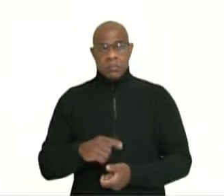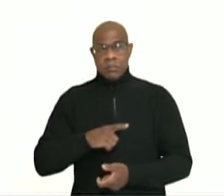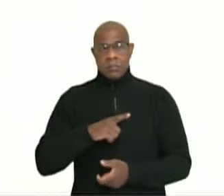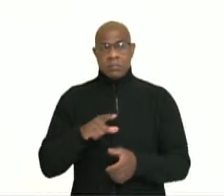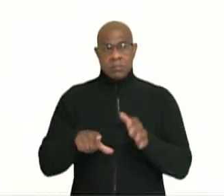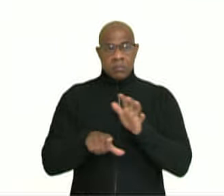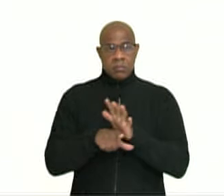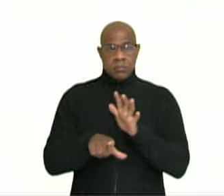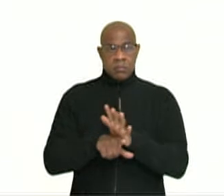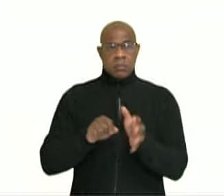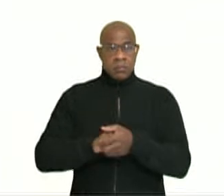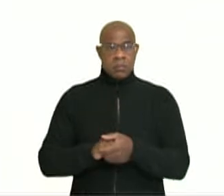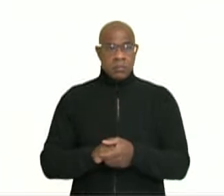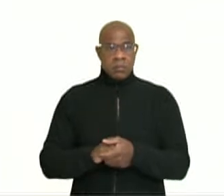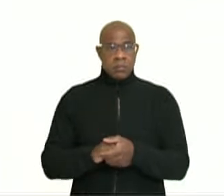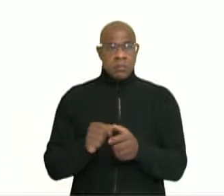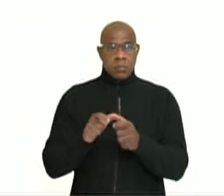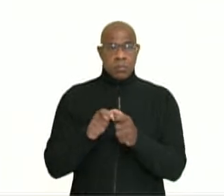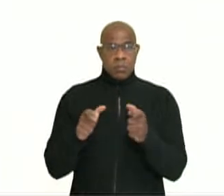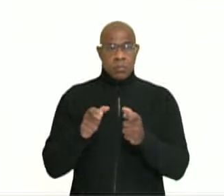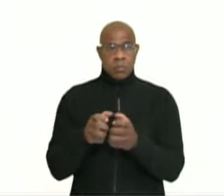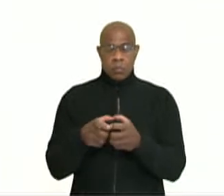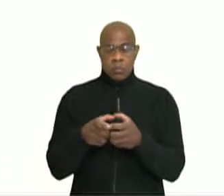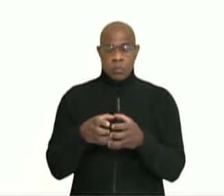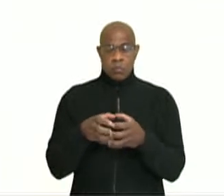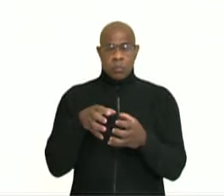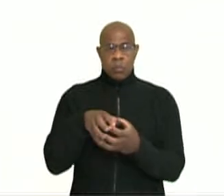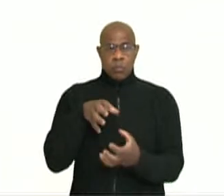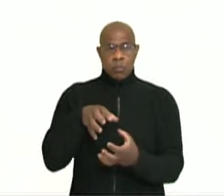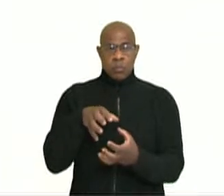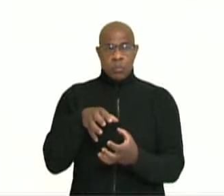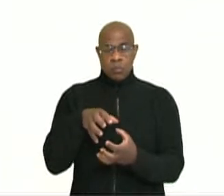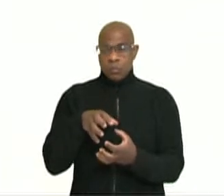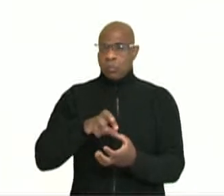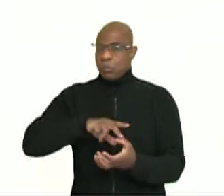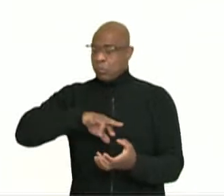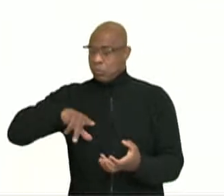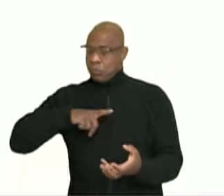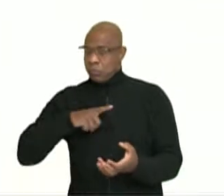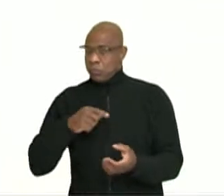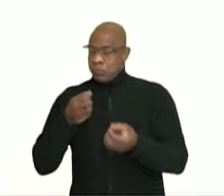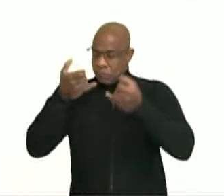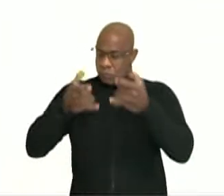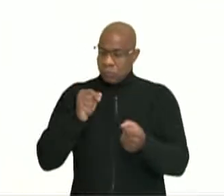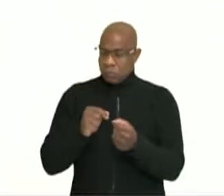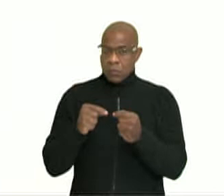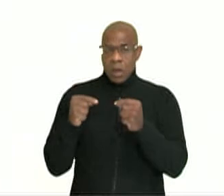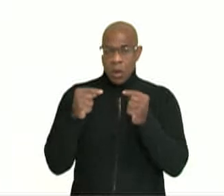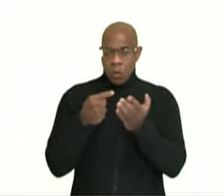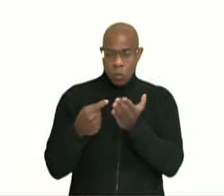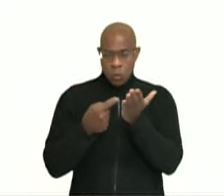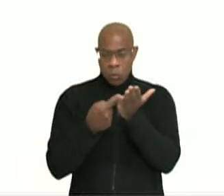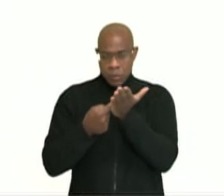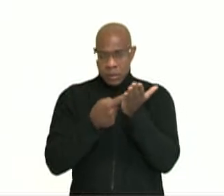que fala qual que é a quantidade mínima que eu preciso ter na combinação aí entre os átomos para formar as